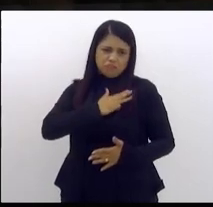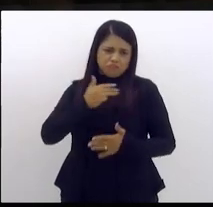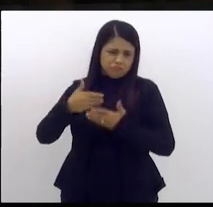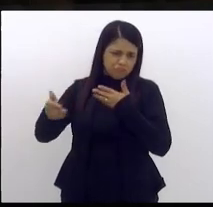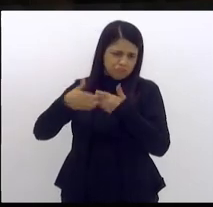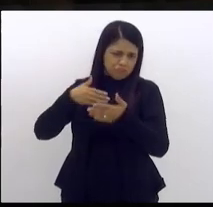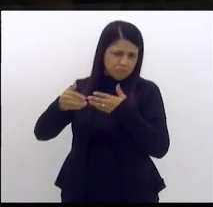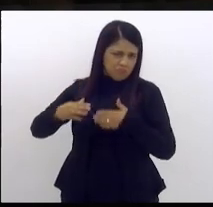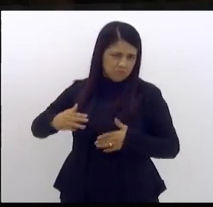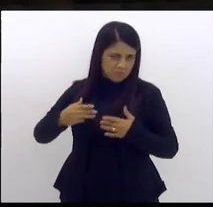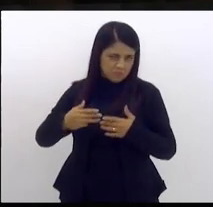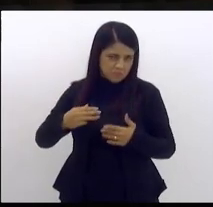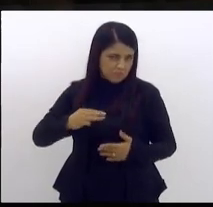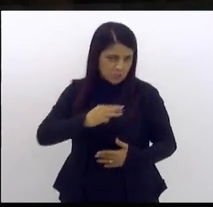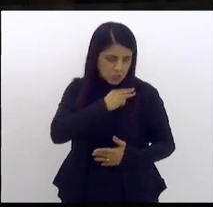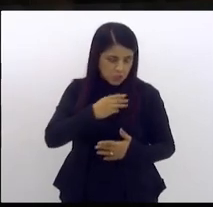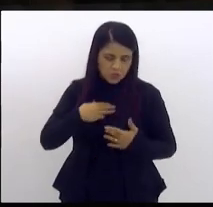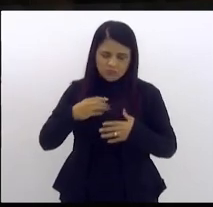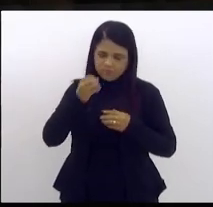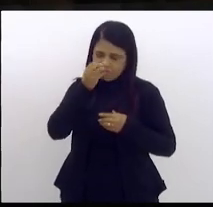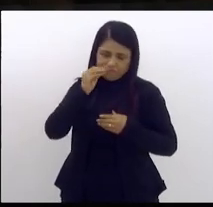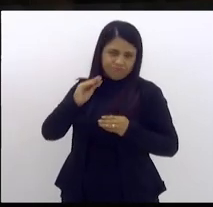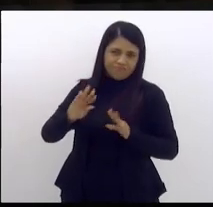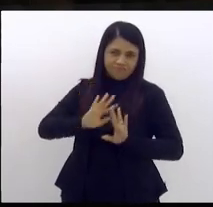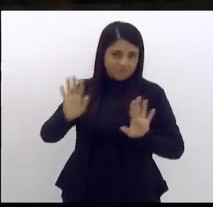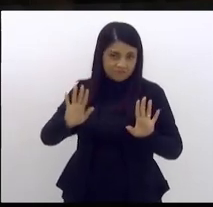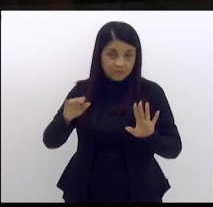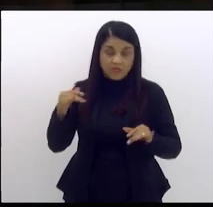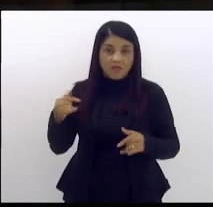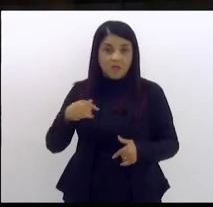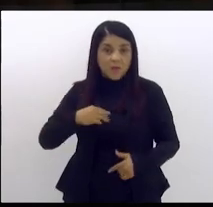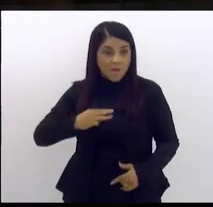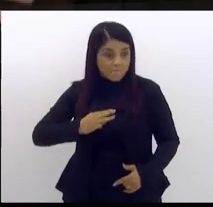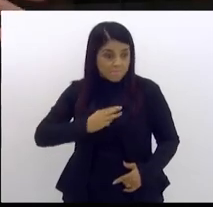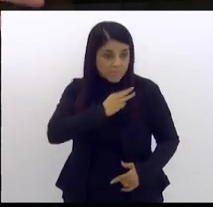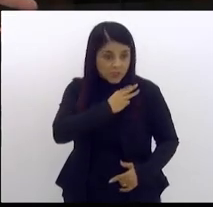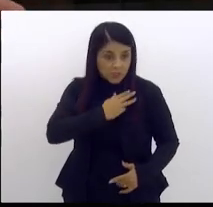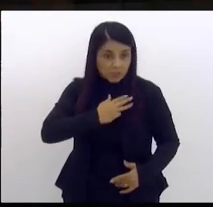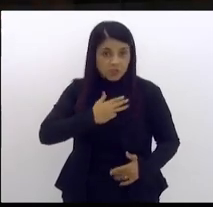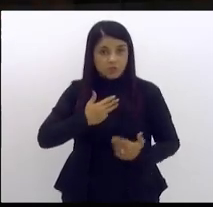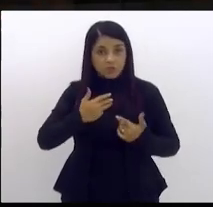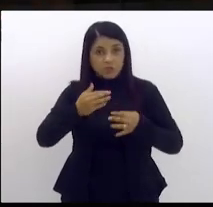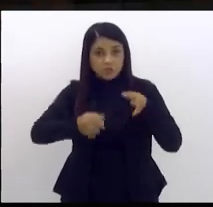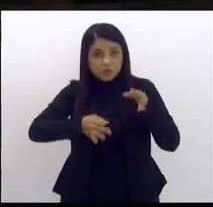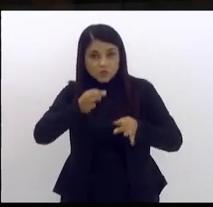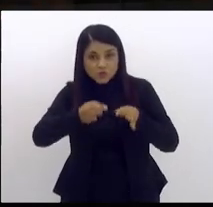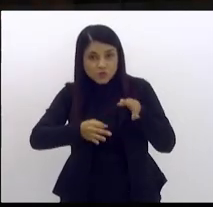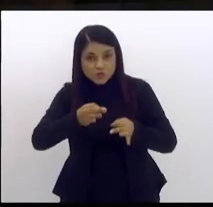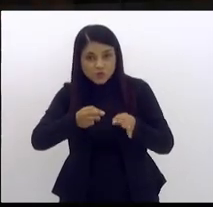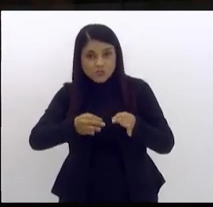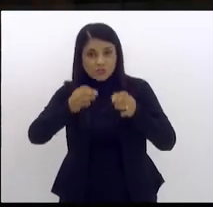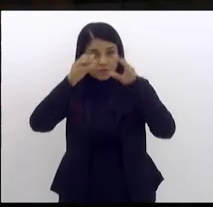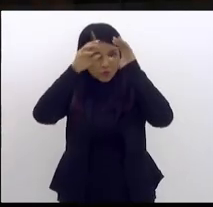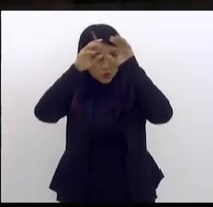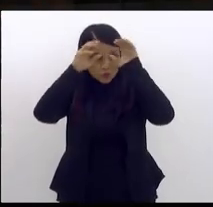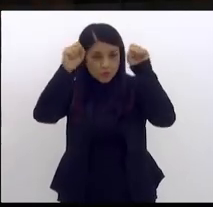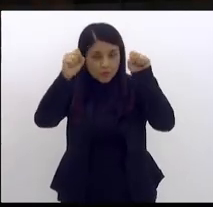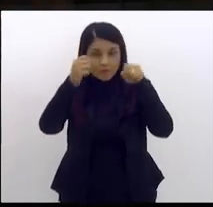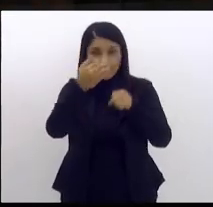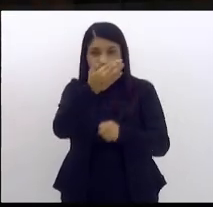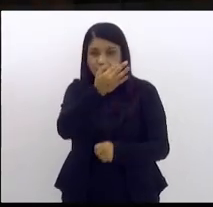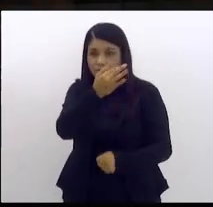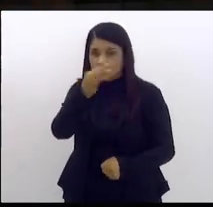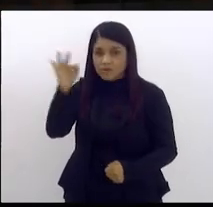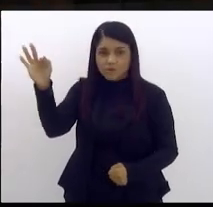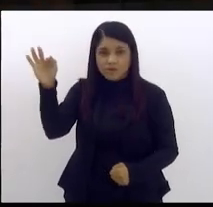ligaria não é tão importante mas o cara é Ministro da Justiça cotado para ir pro Supremo Tribunal Federal